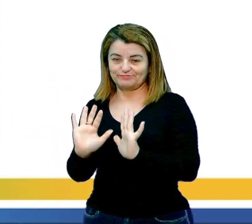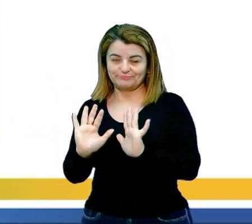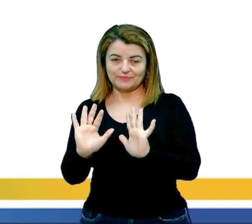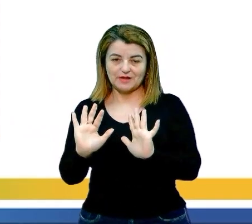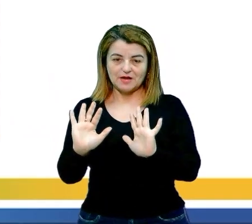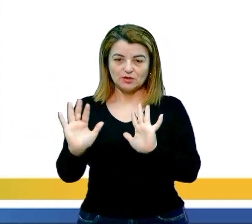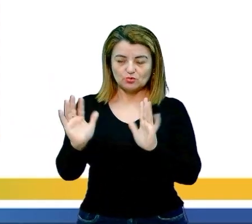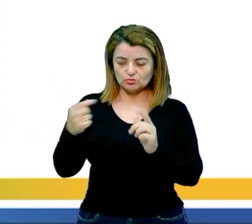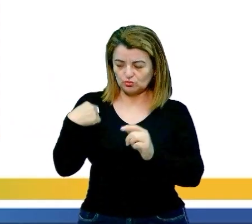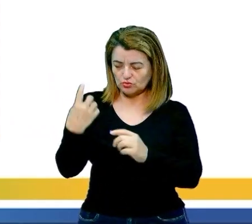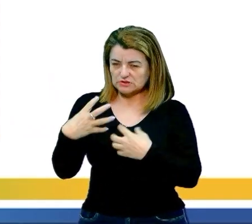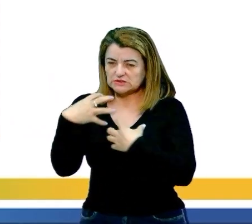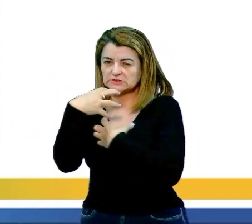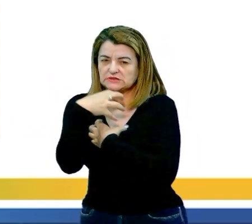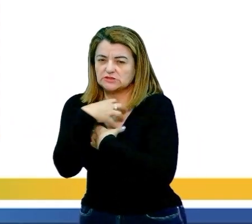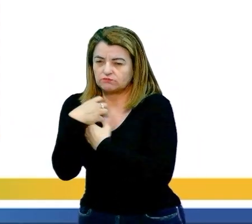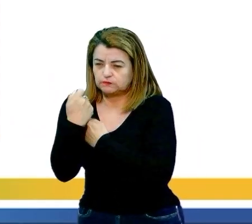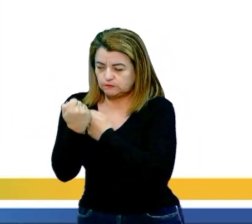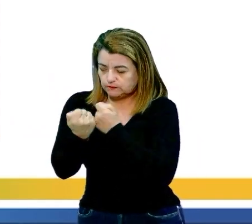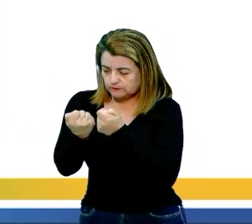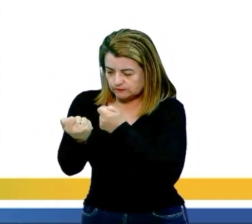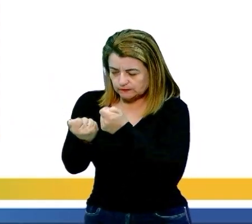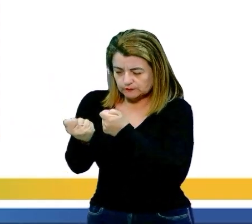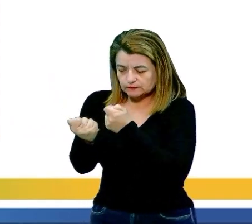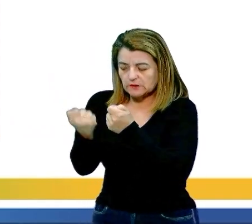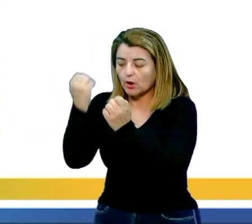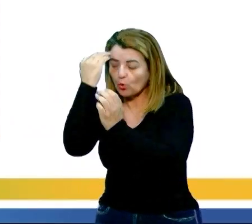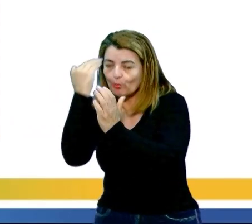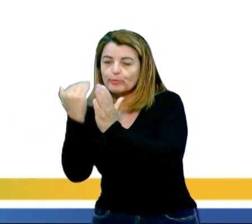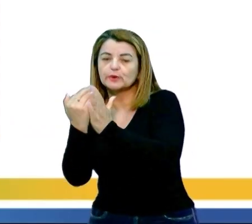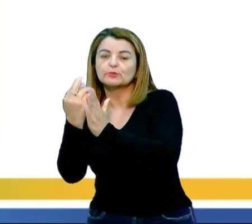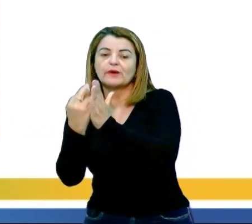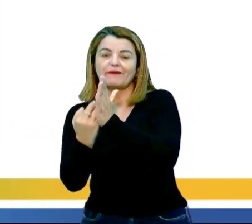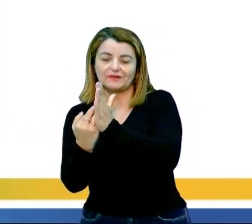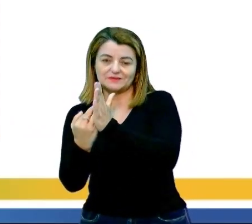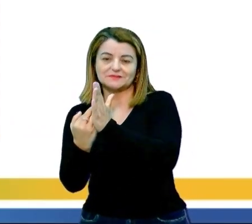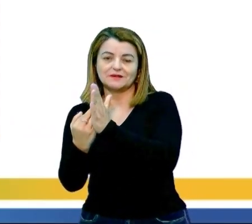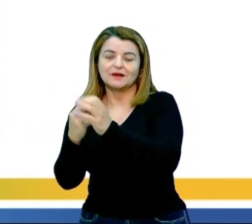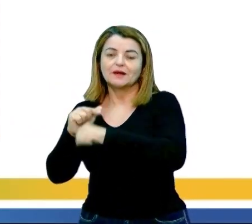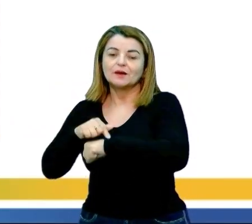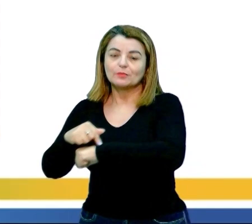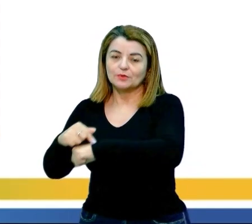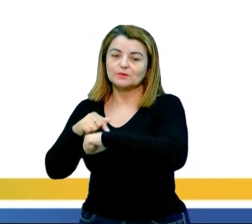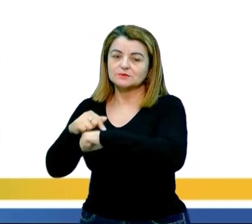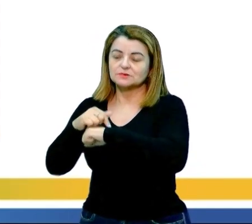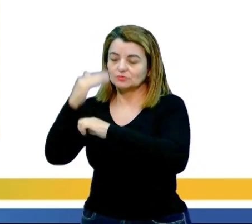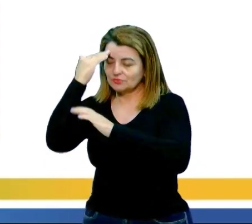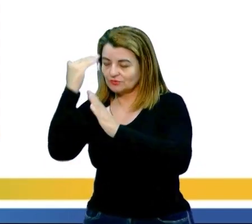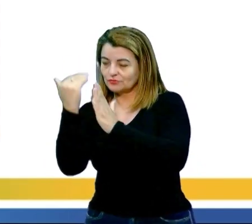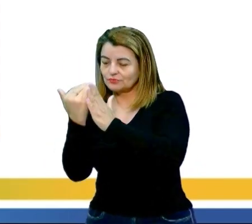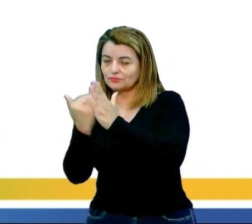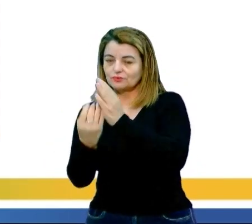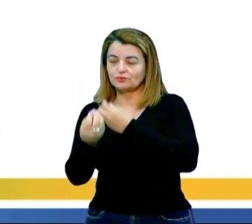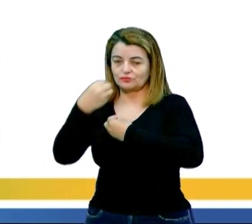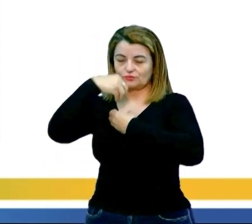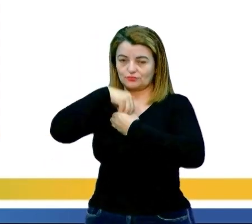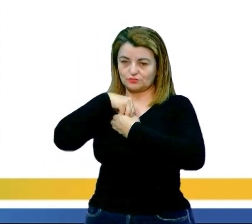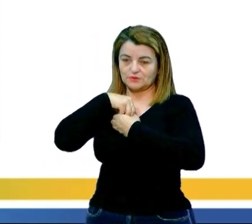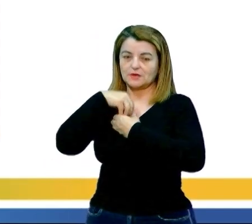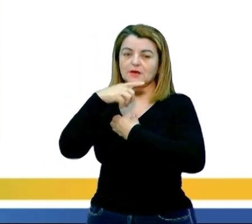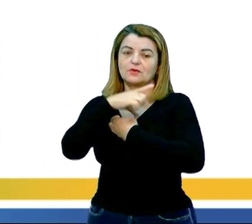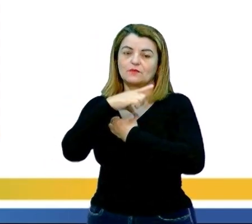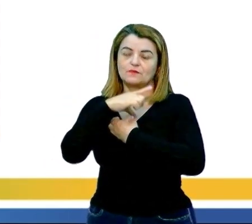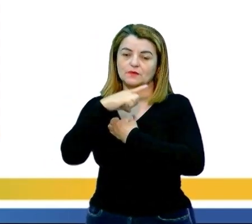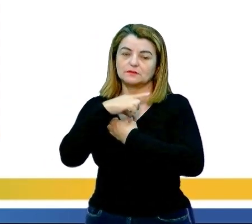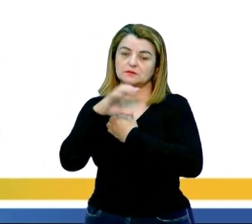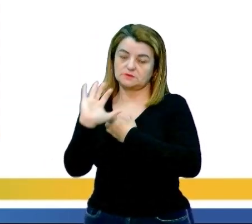sente controlado, a gente acaba cumprindo as regras. E a partir do momento que a gente cumpre as regras, internaliza, a gente vai